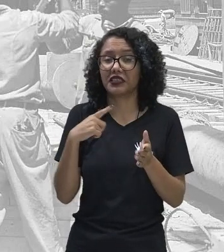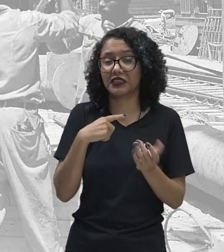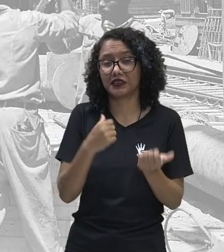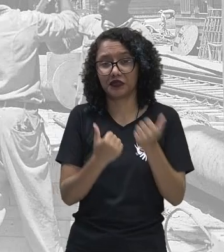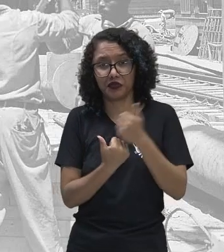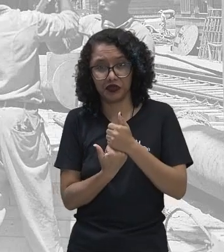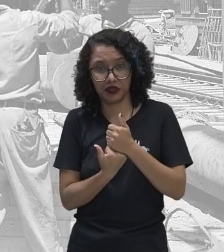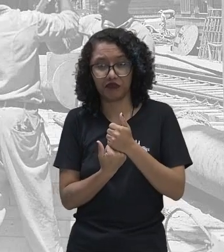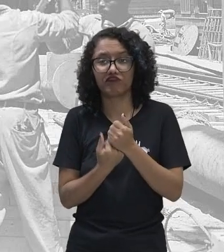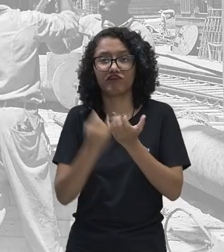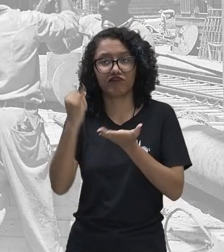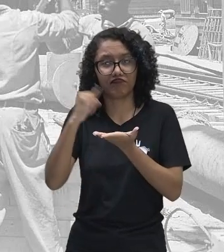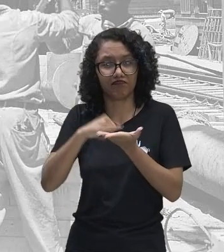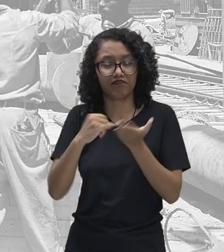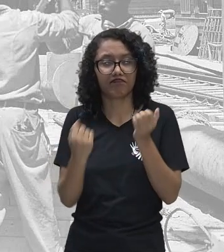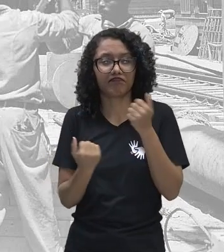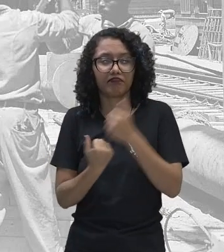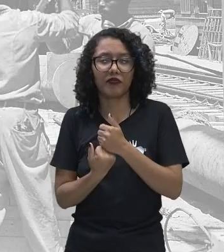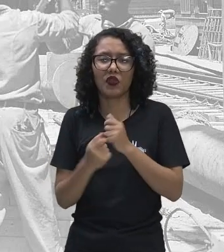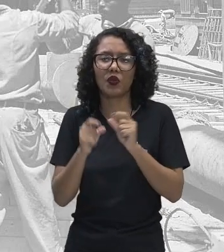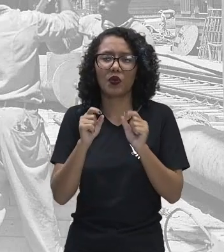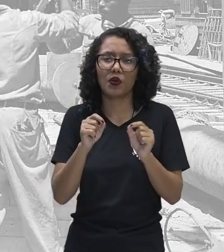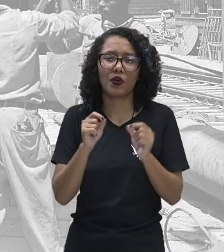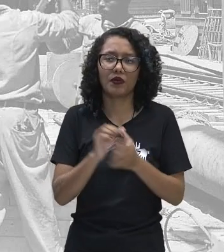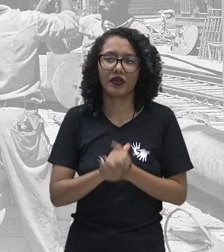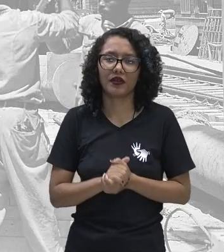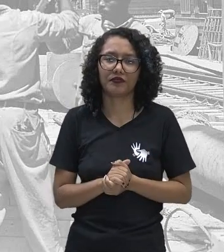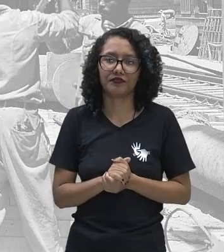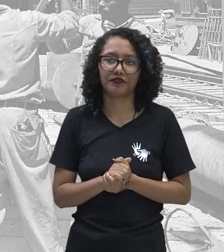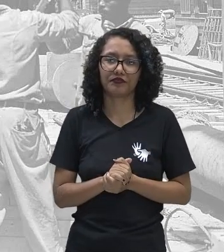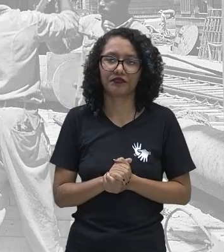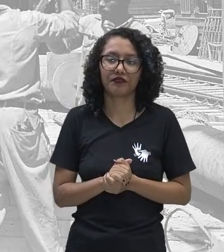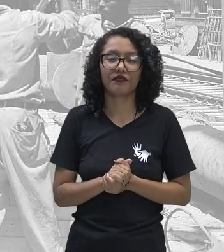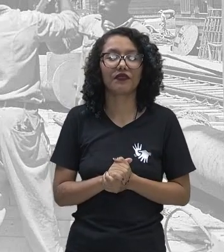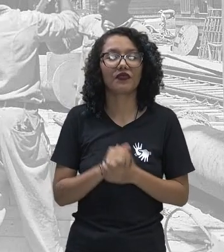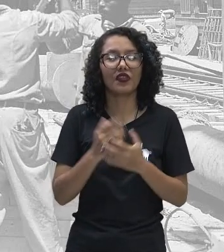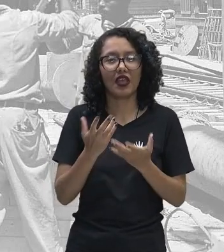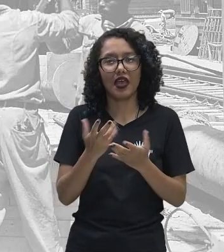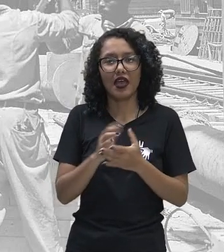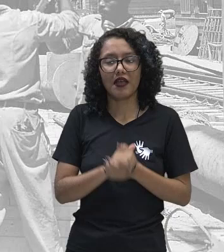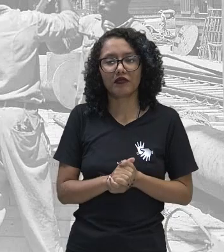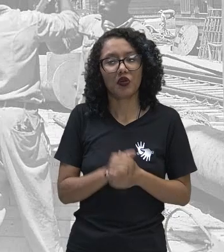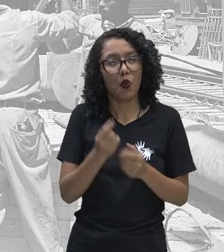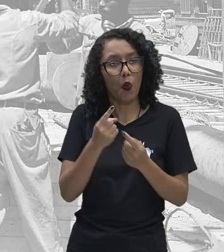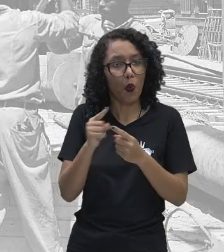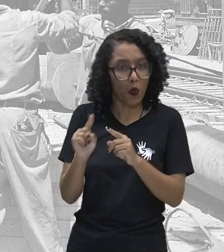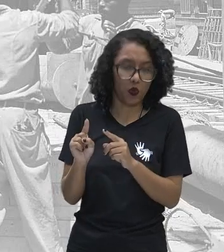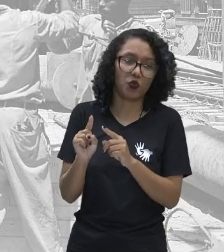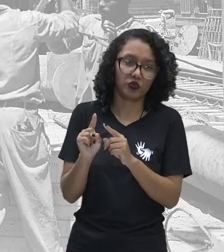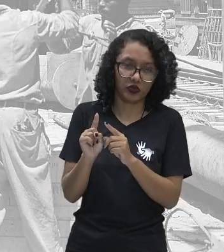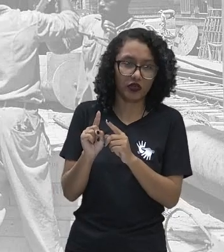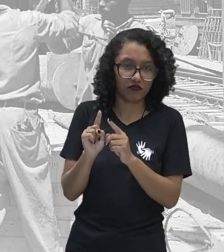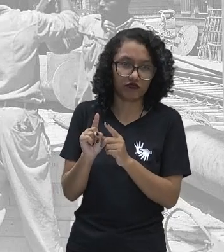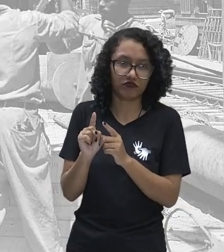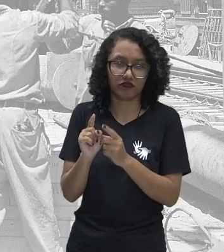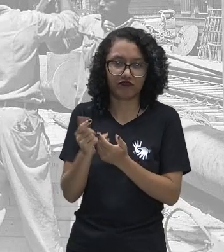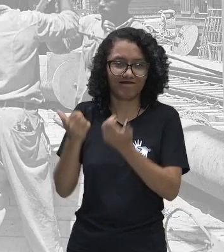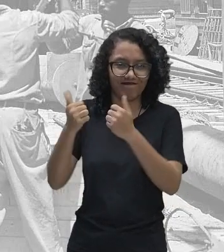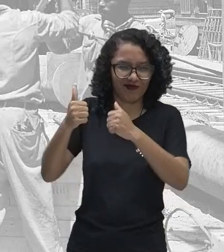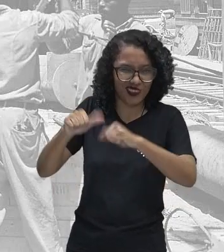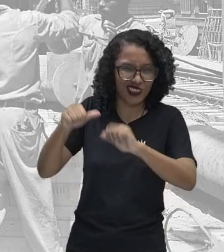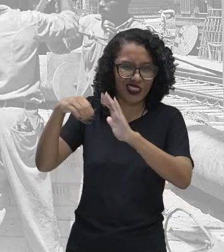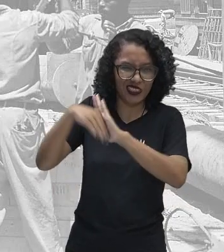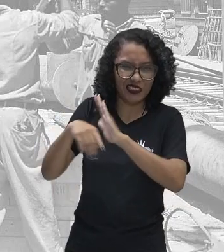de importações, que vai ser o quê? Uma resposta à crise econômica de 1929. Essa crise,